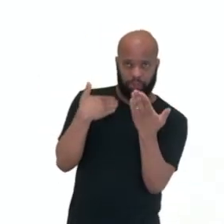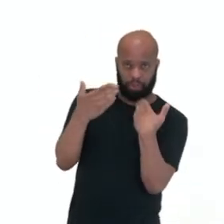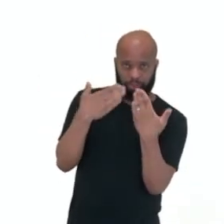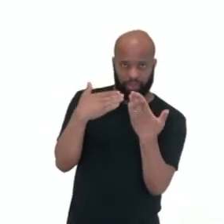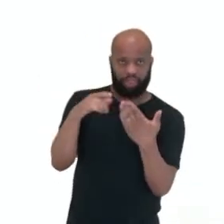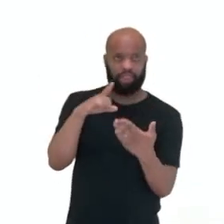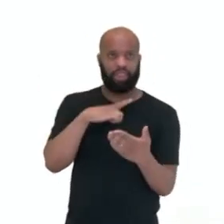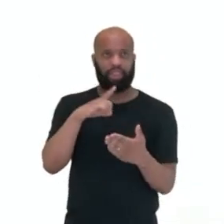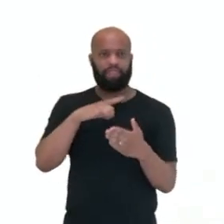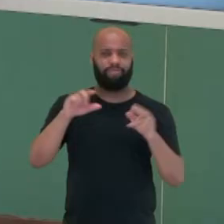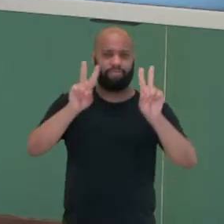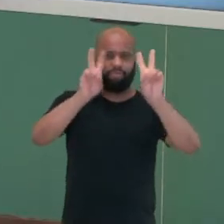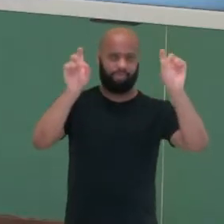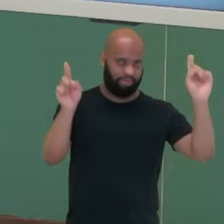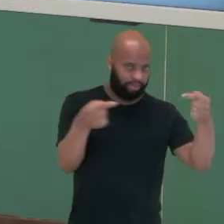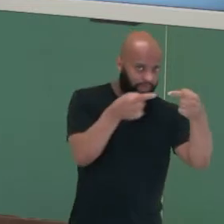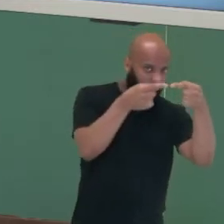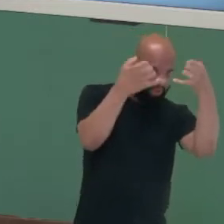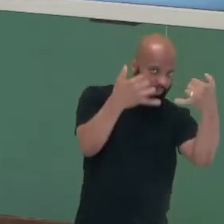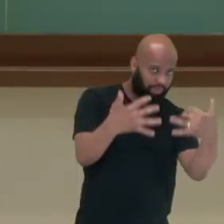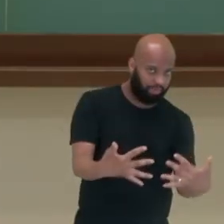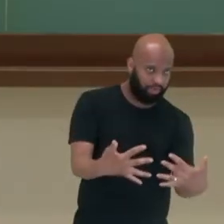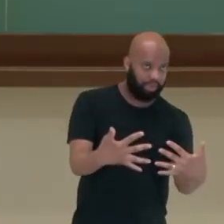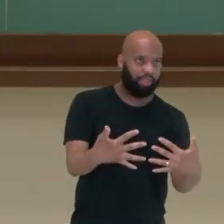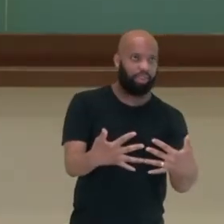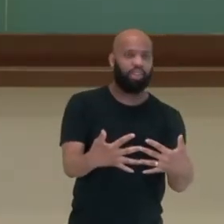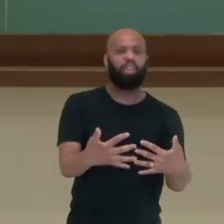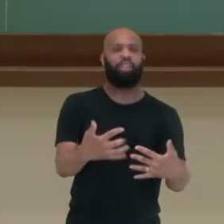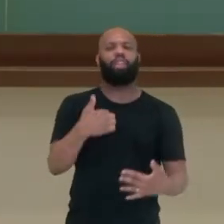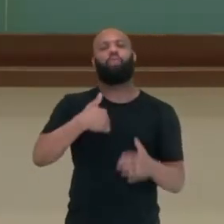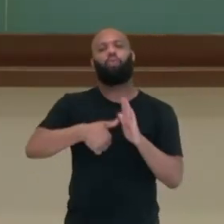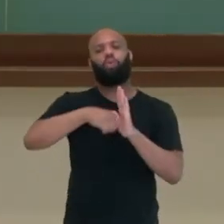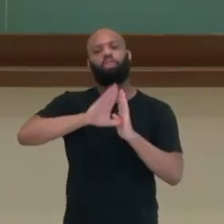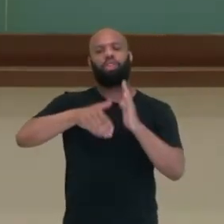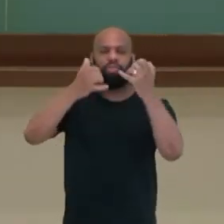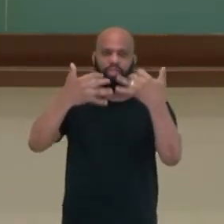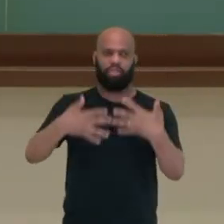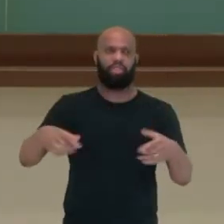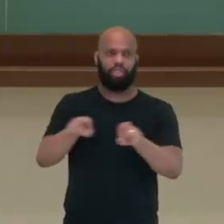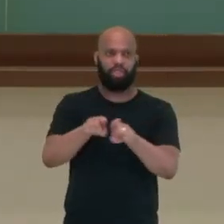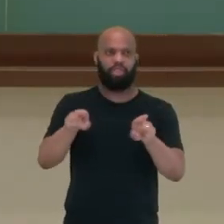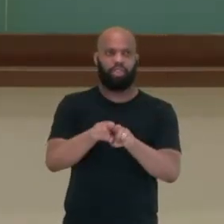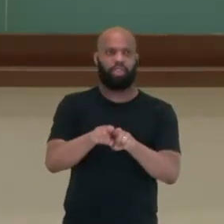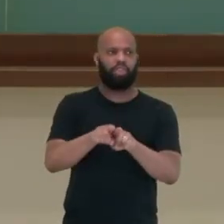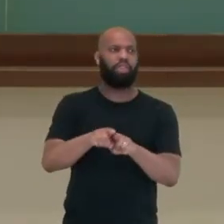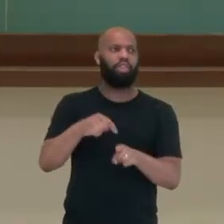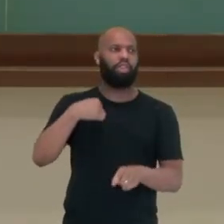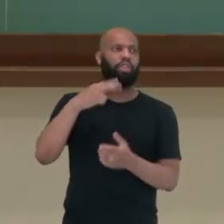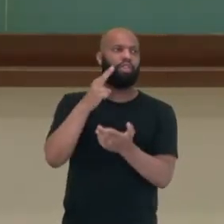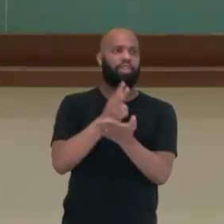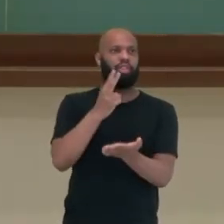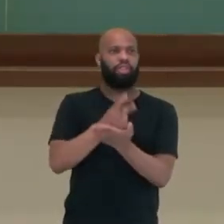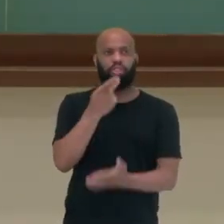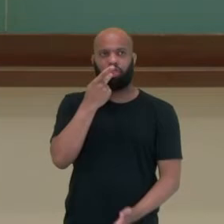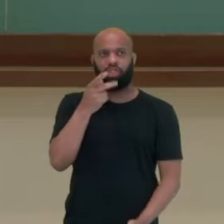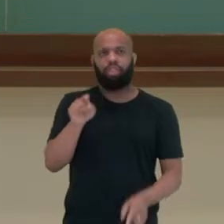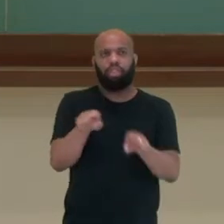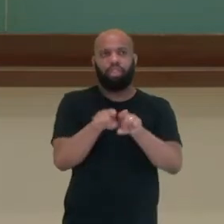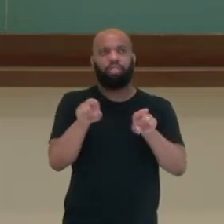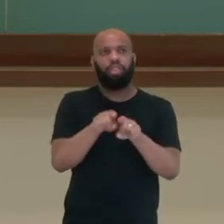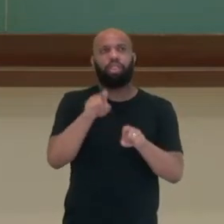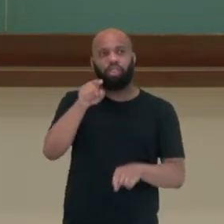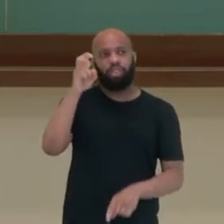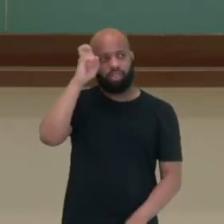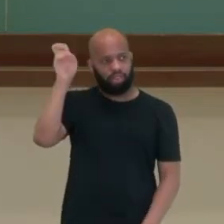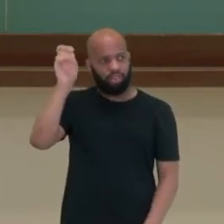como informa o título? Explique. É aquilo que eu falei agora há pouco. E é que eu sempre digo, você ficar bem